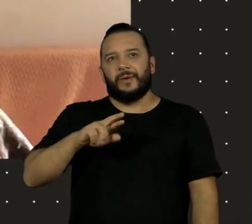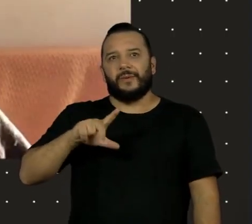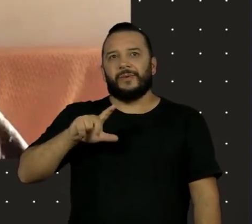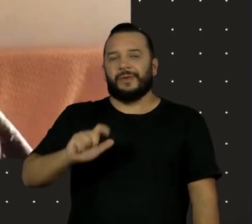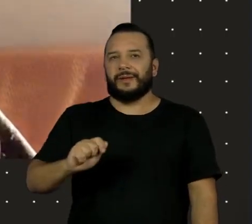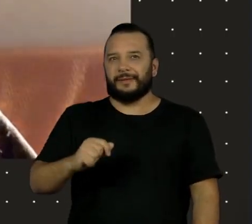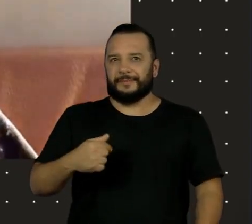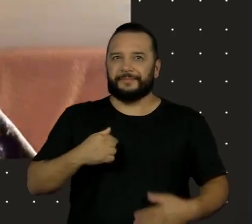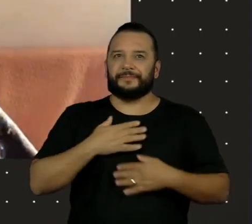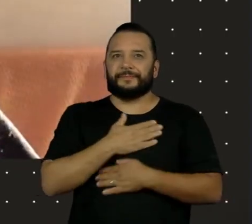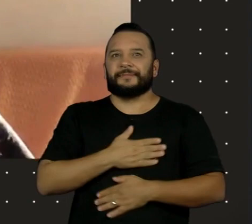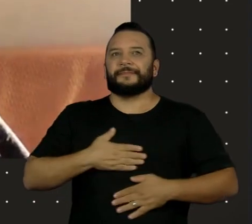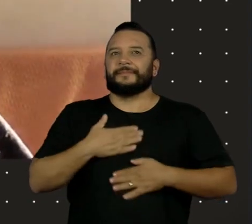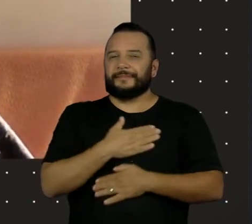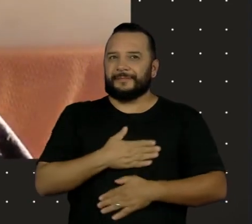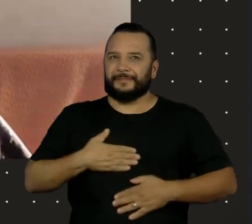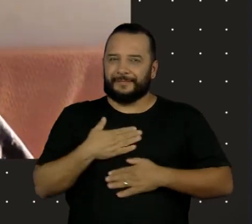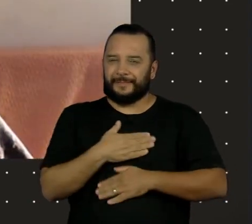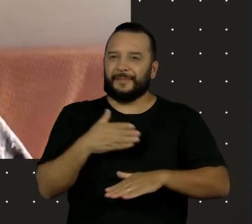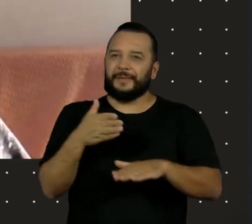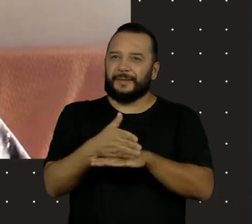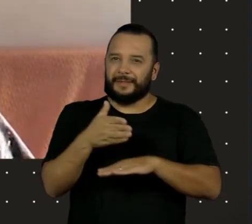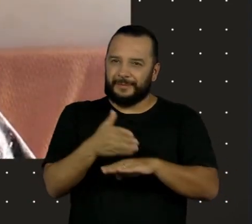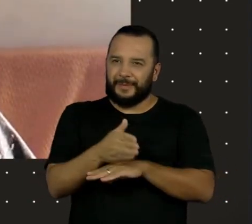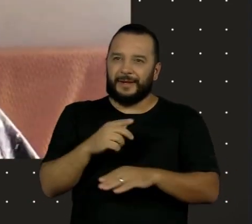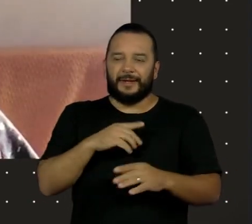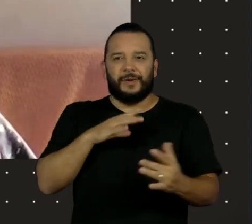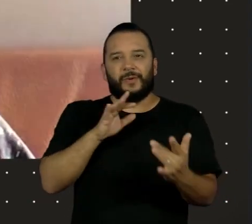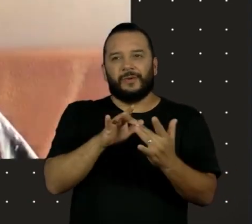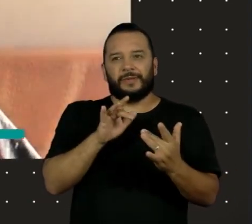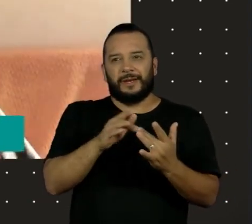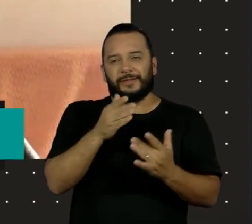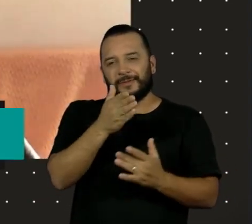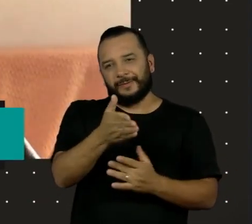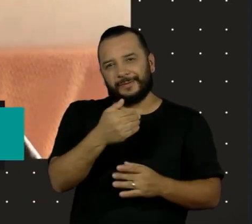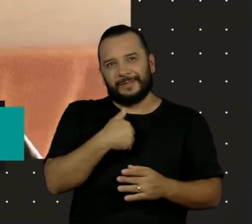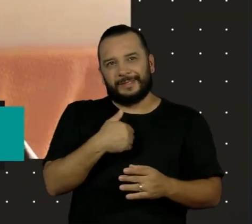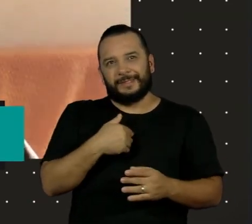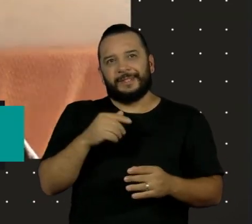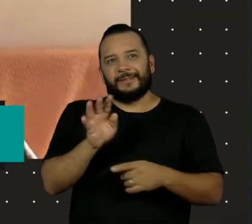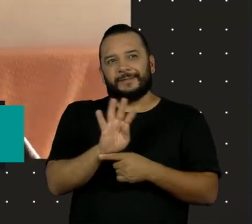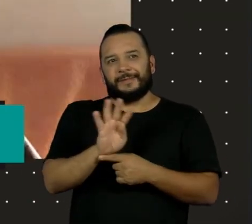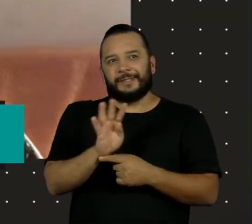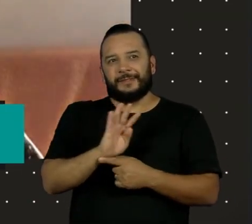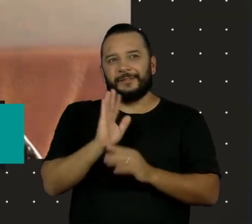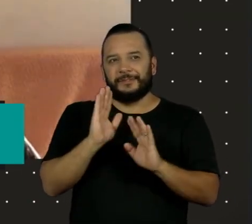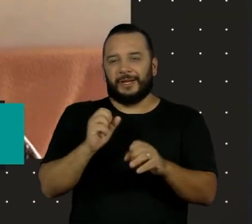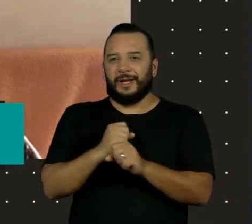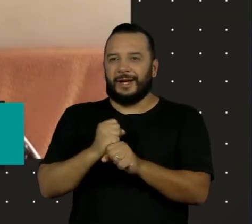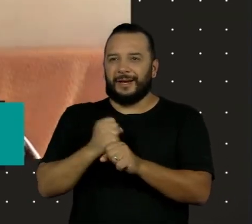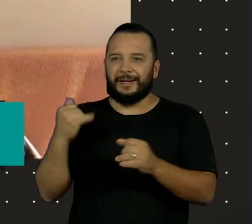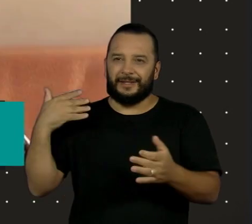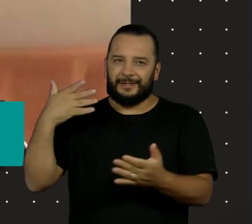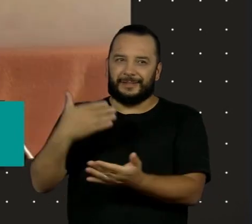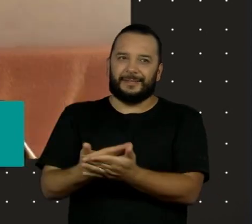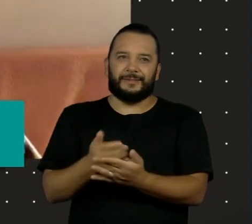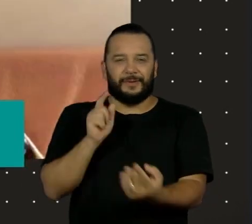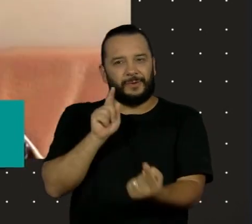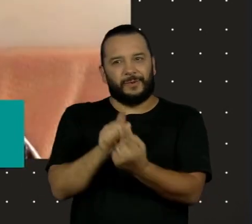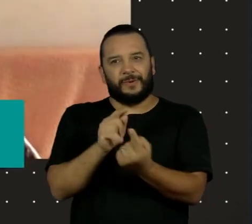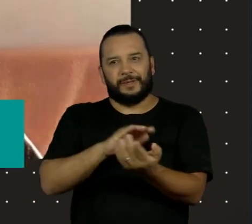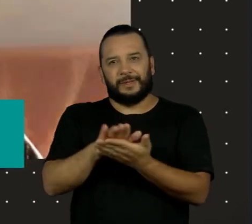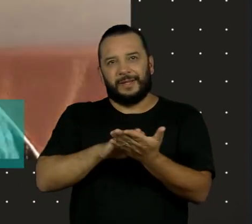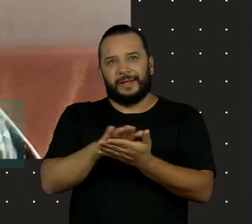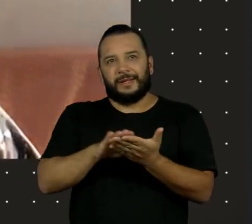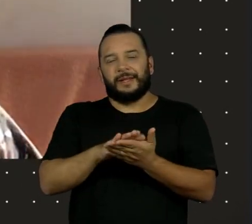podendo participar e estar em contato com você mesmo que virtual, né? Depois de tanto tempo sem se ver, né? Eu morando fora de